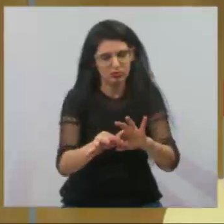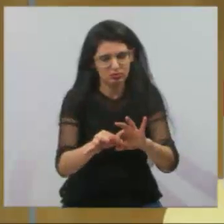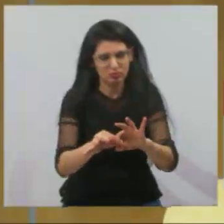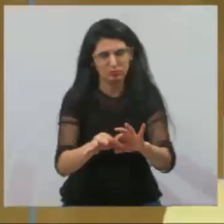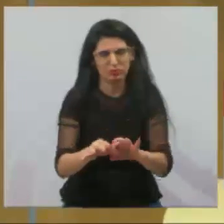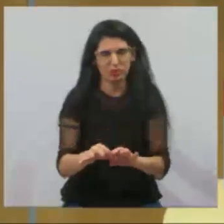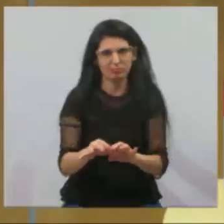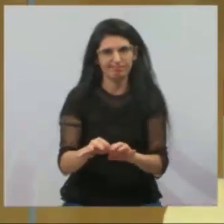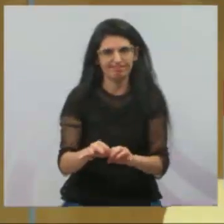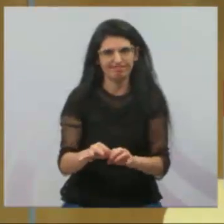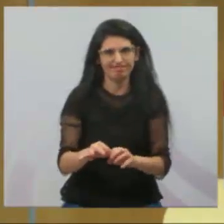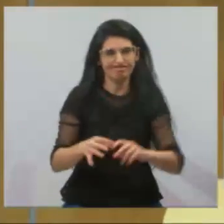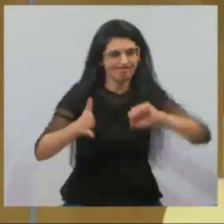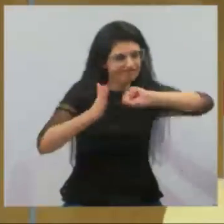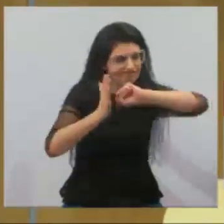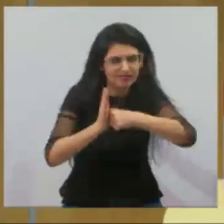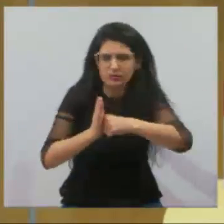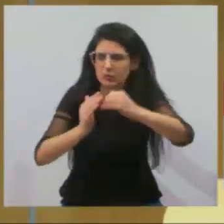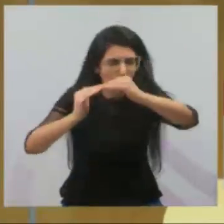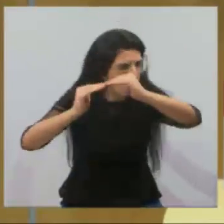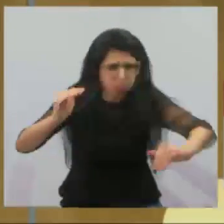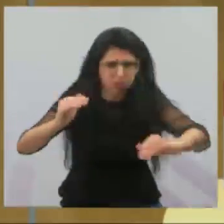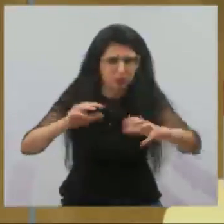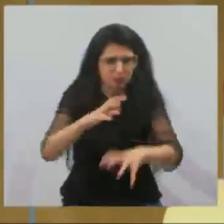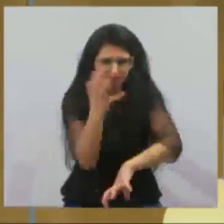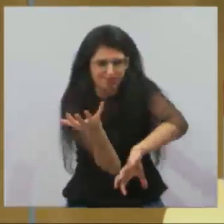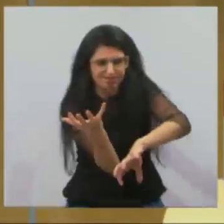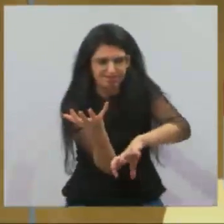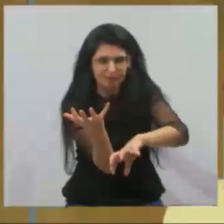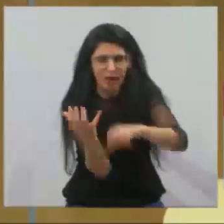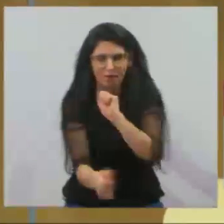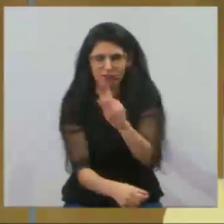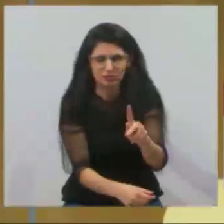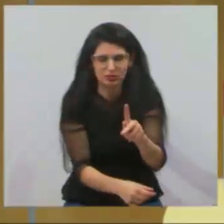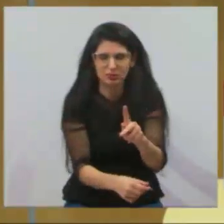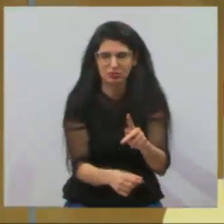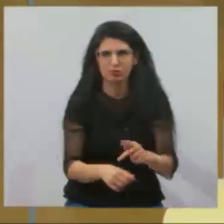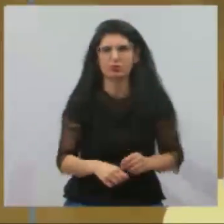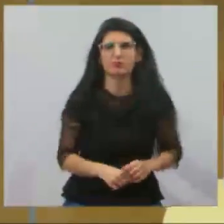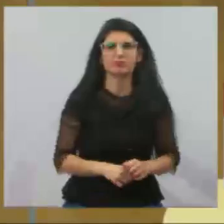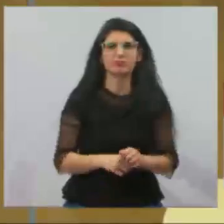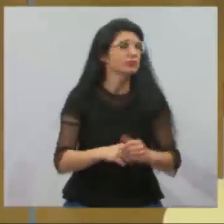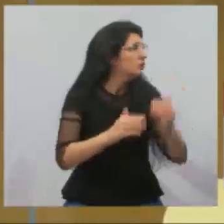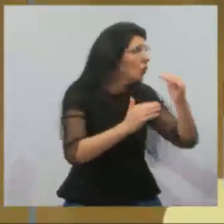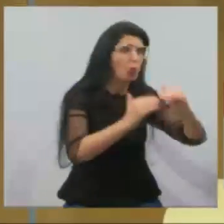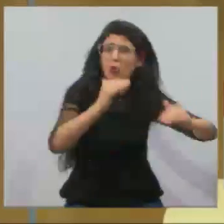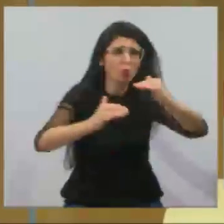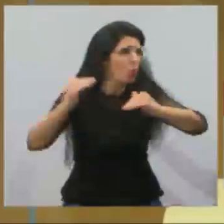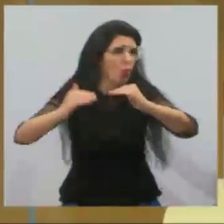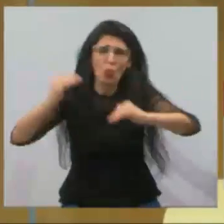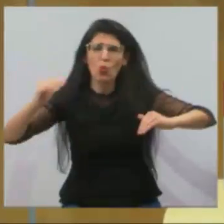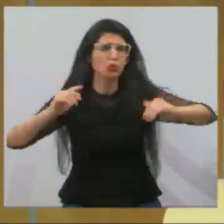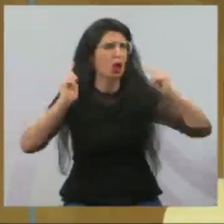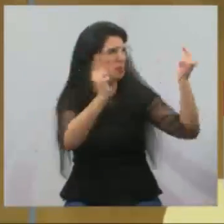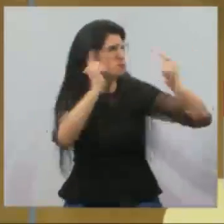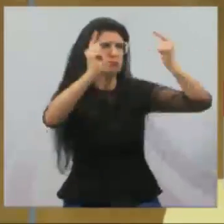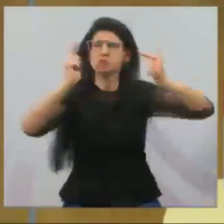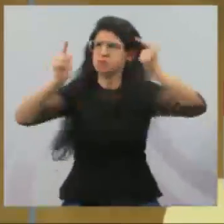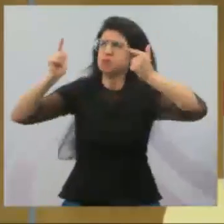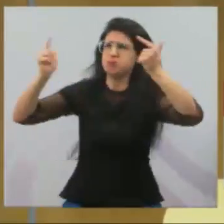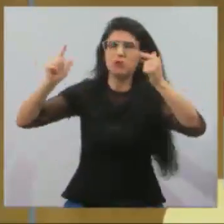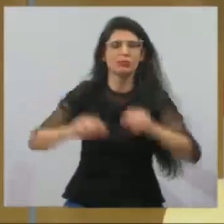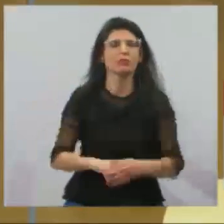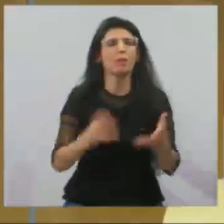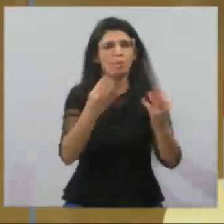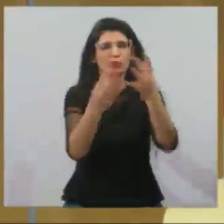da Previdência. Isso todo mundo acompanhou, mas infelizmente muitas pessoas não